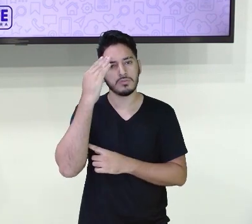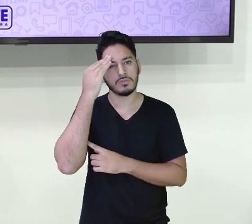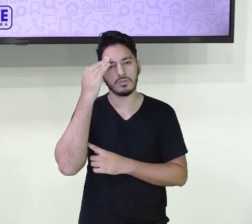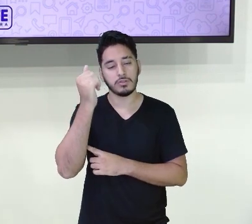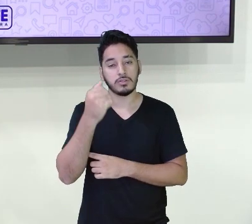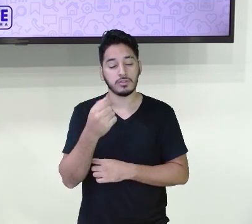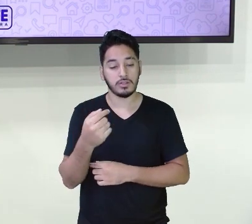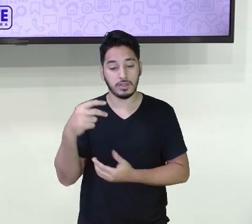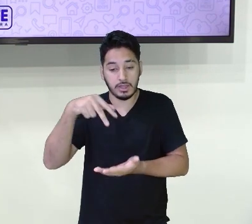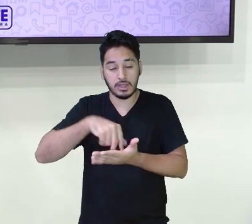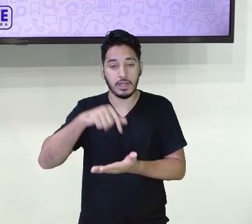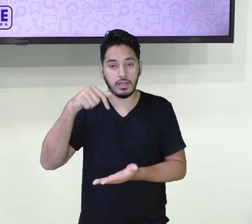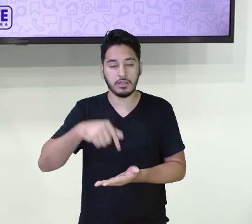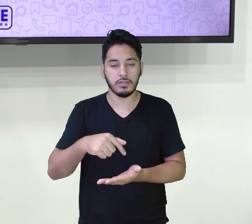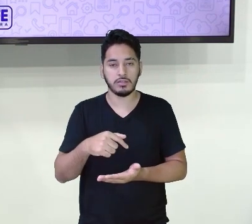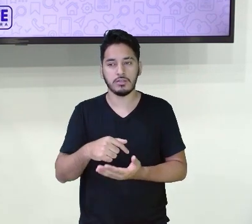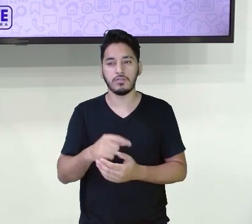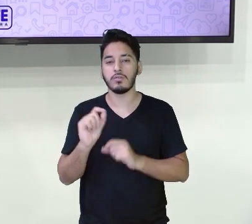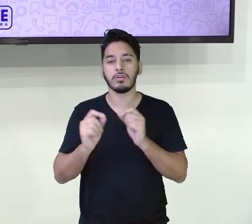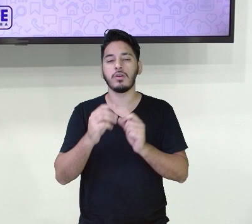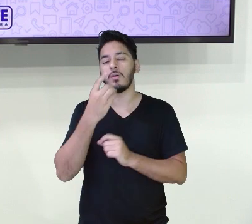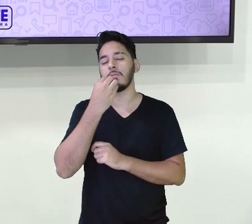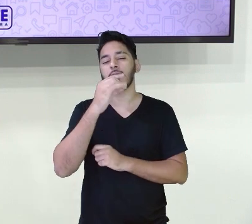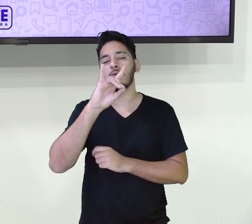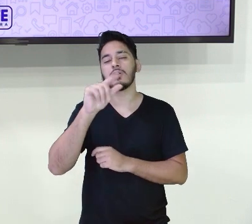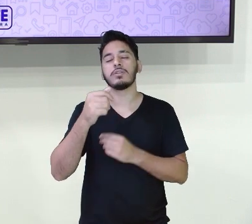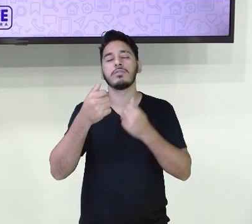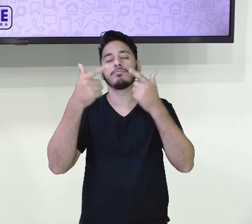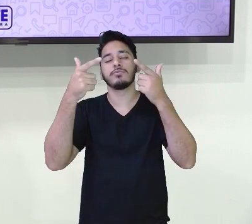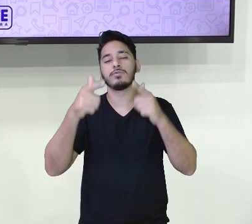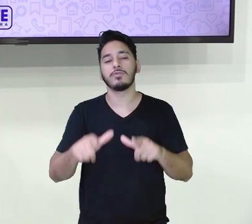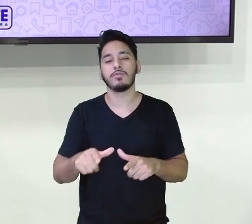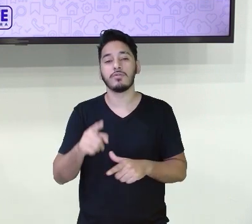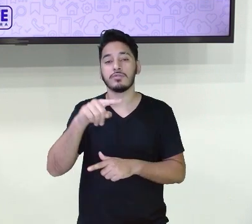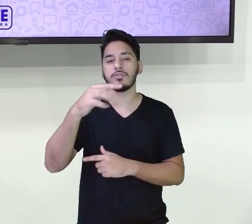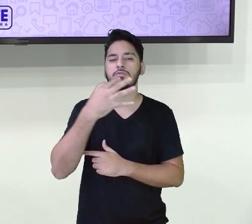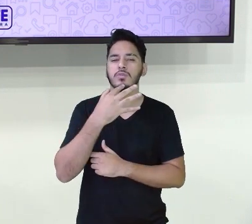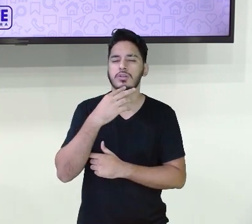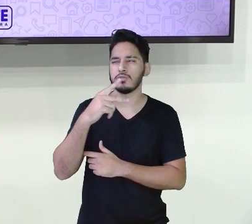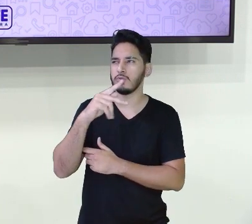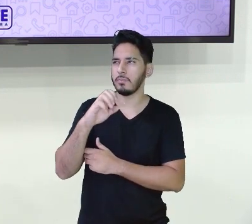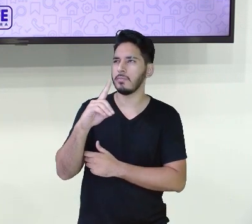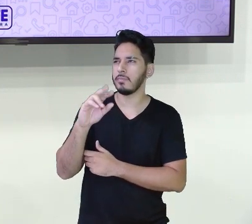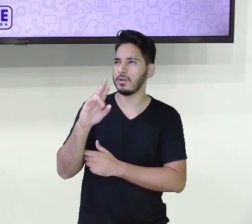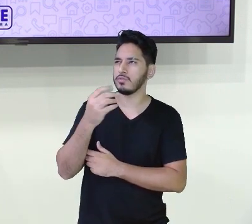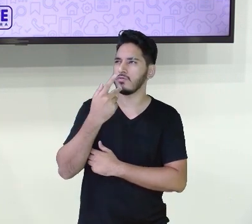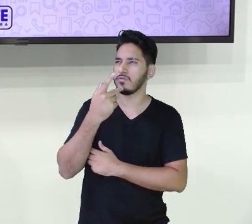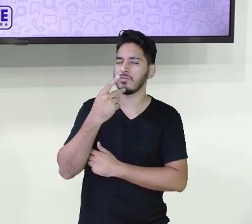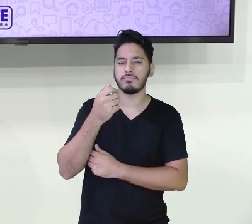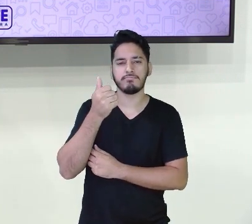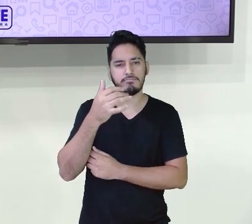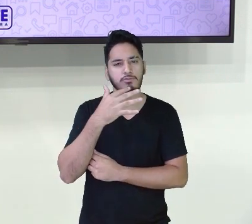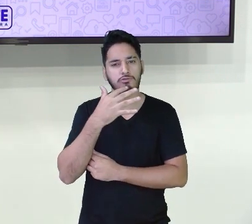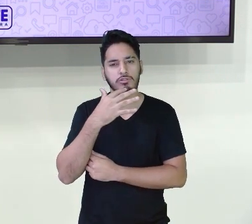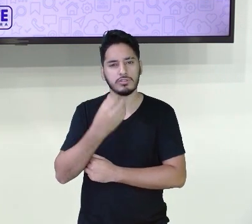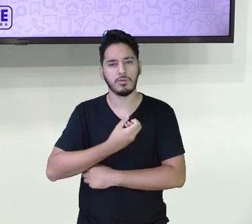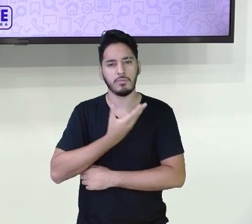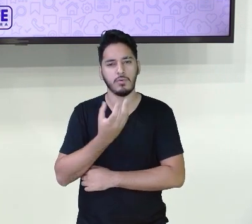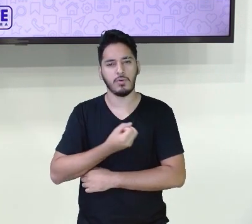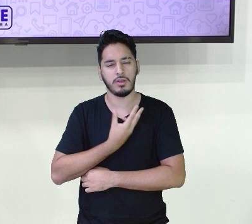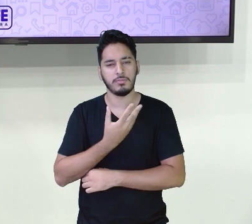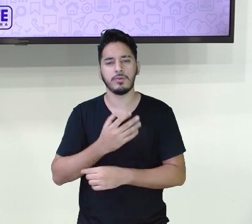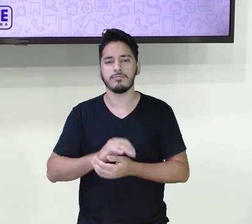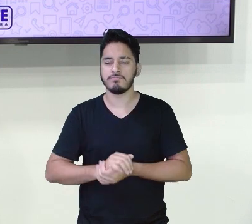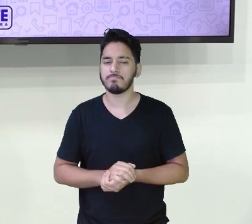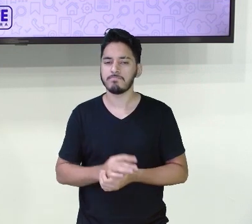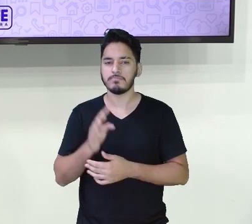com a gente. Vou estender novamente um bom dia a todo mundo. E que bom que vocês conhecem, que foi o Pedro, não foi que falou que conhece? Pedro. Isso, muito bom, Pedro.